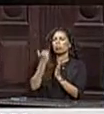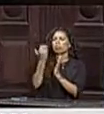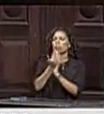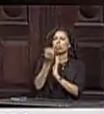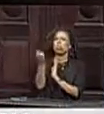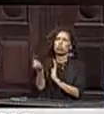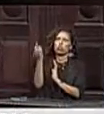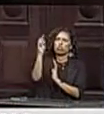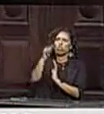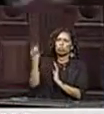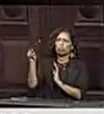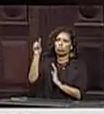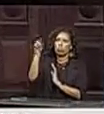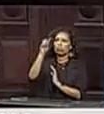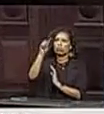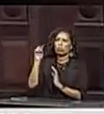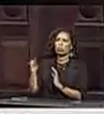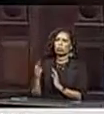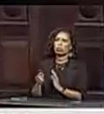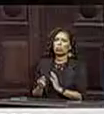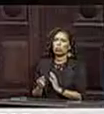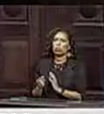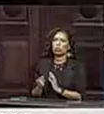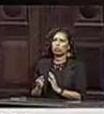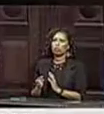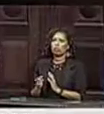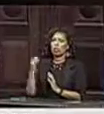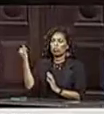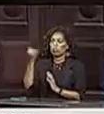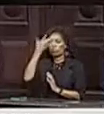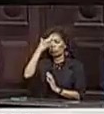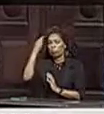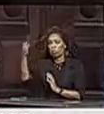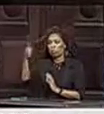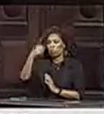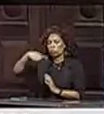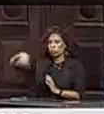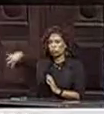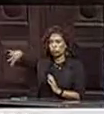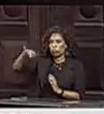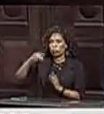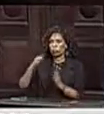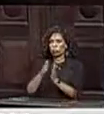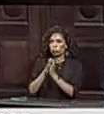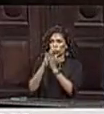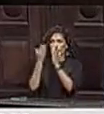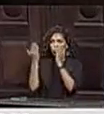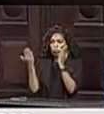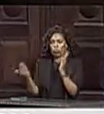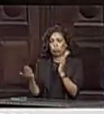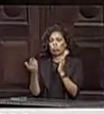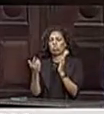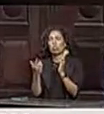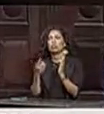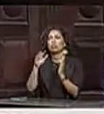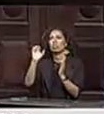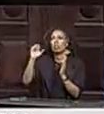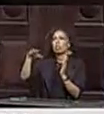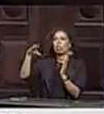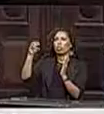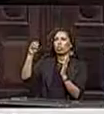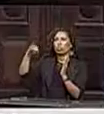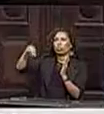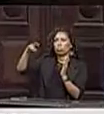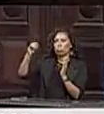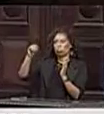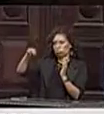a economia, aliás, todos os jornais estão dizendo que a economia vem se recuperando. Se a economia está